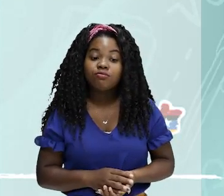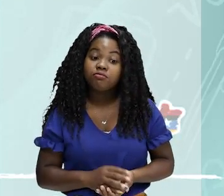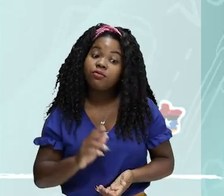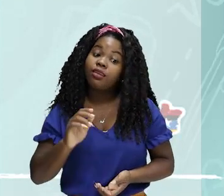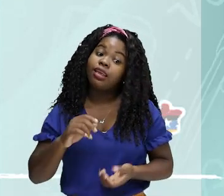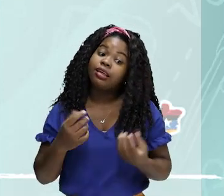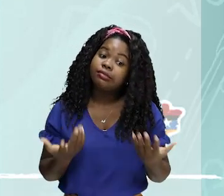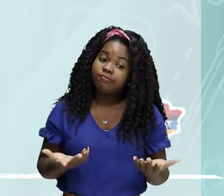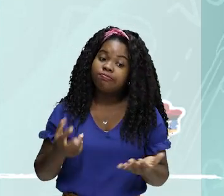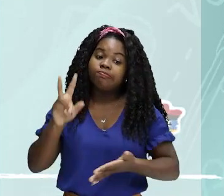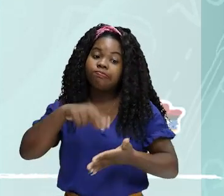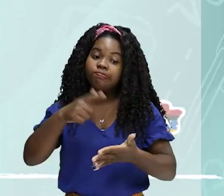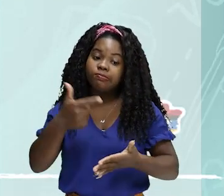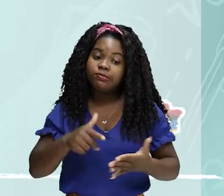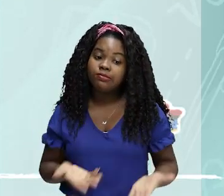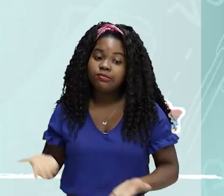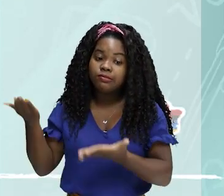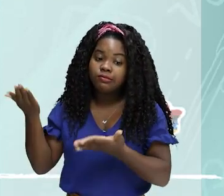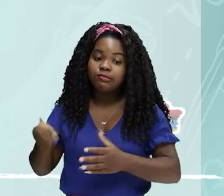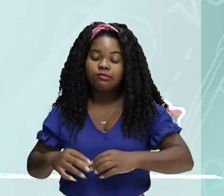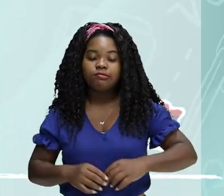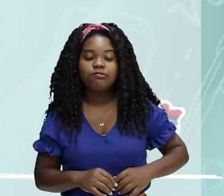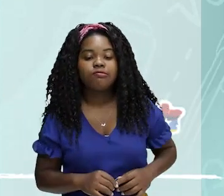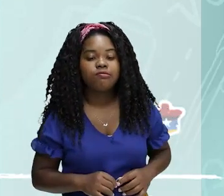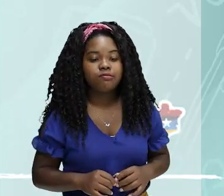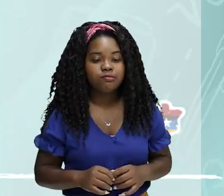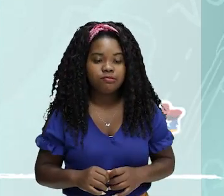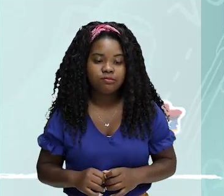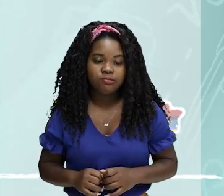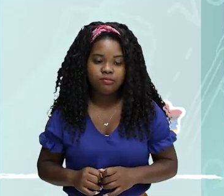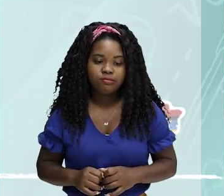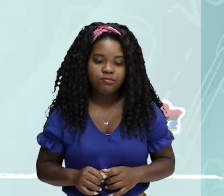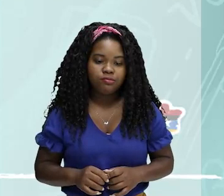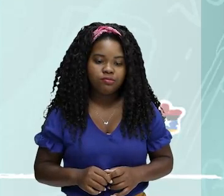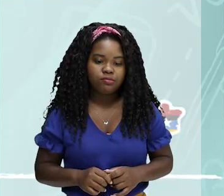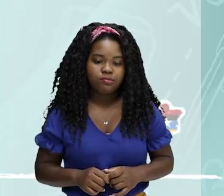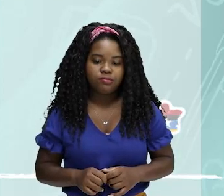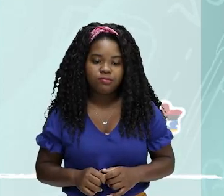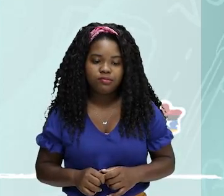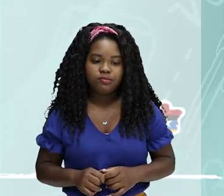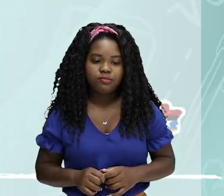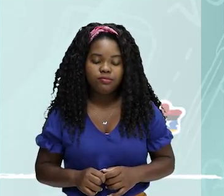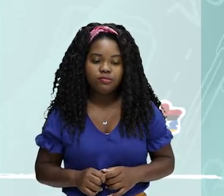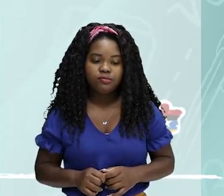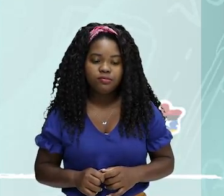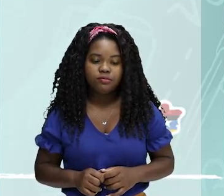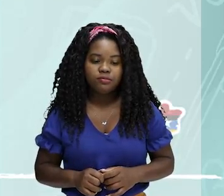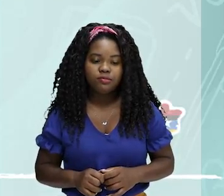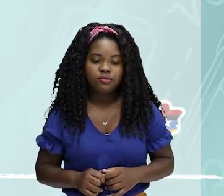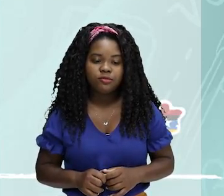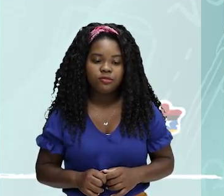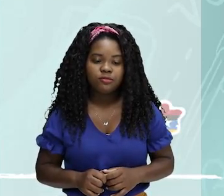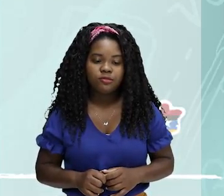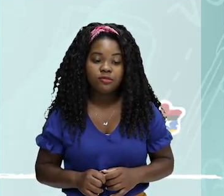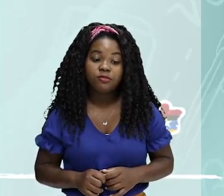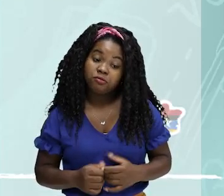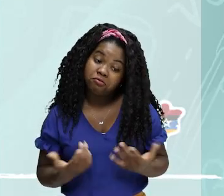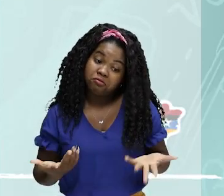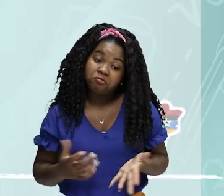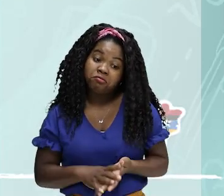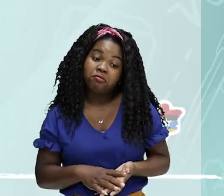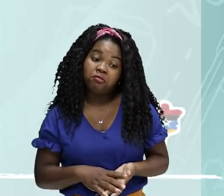hayan sido extraviados durante la mudança de la antigua oficina.